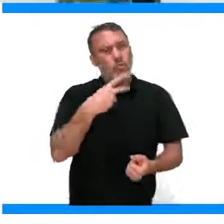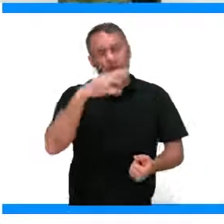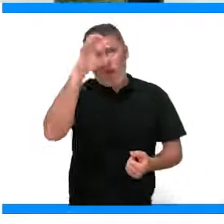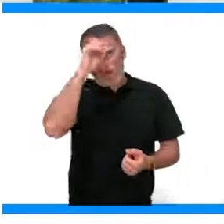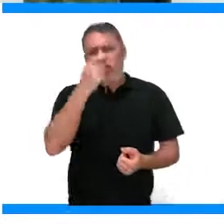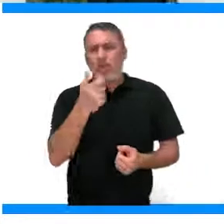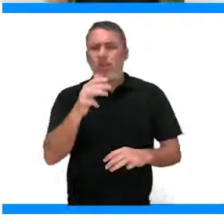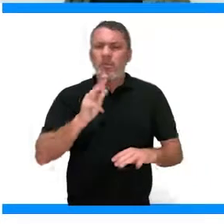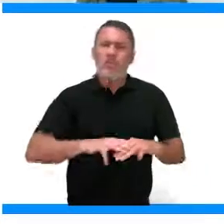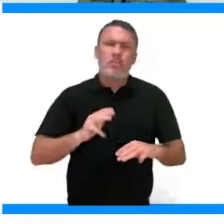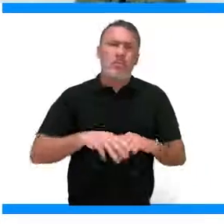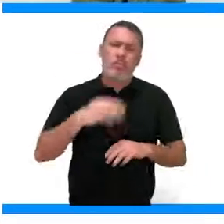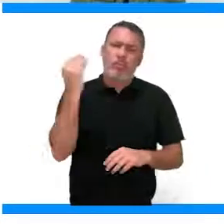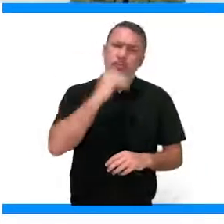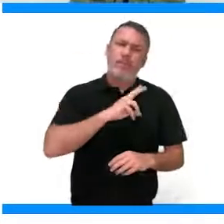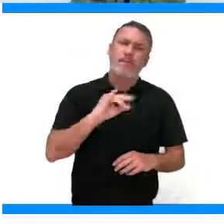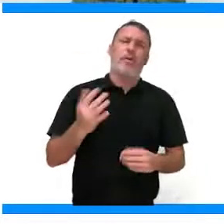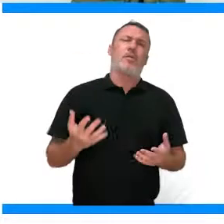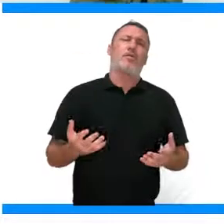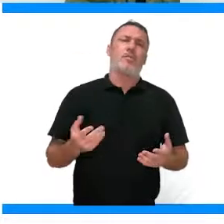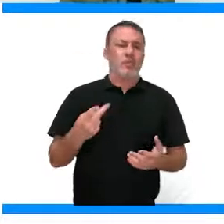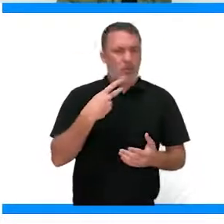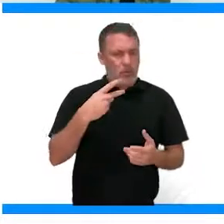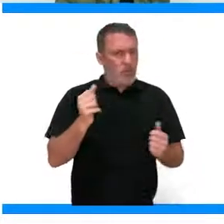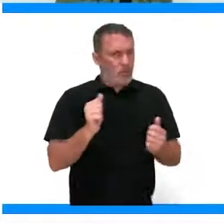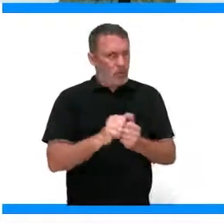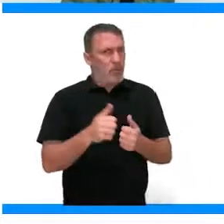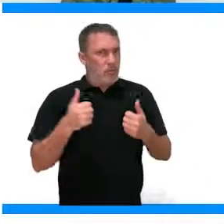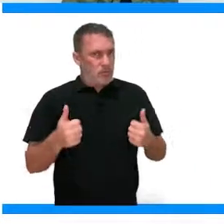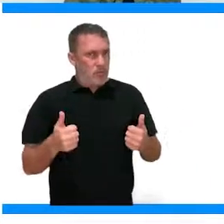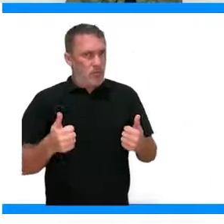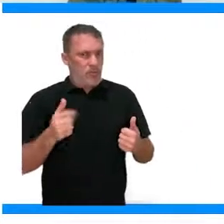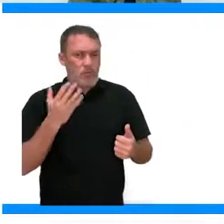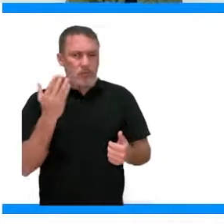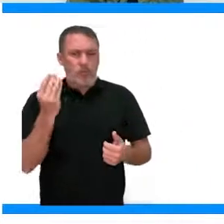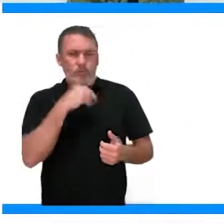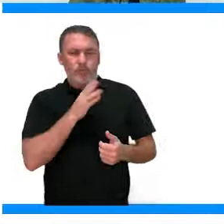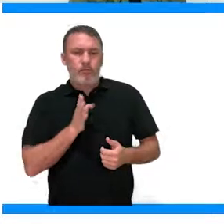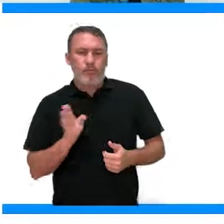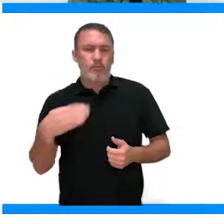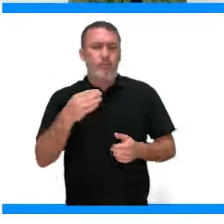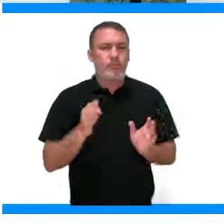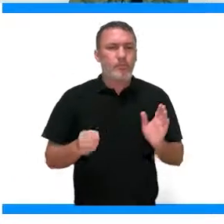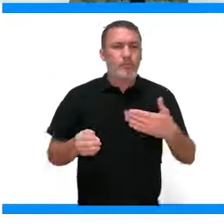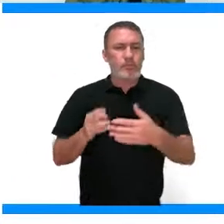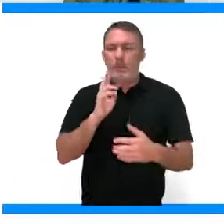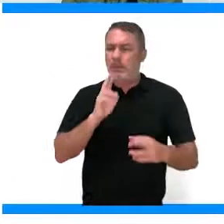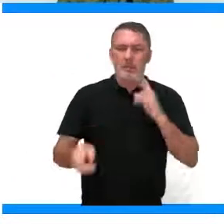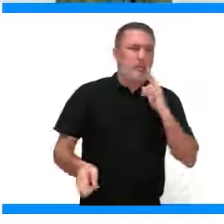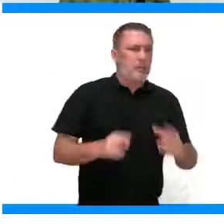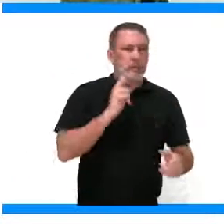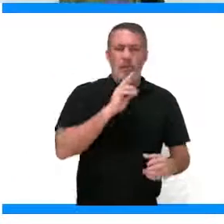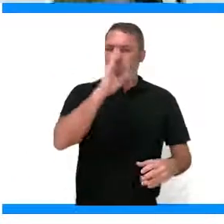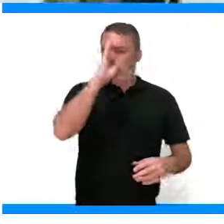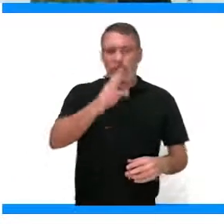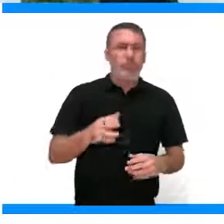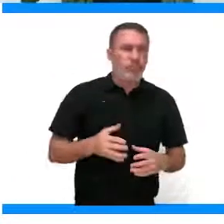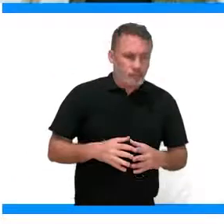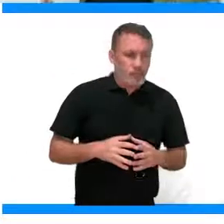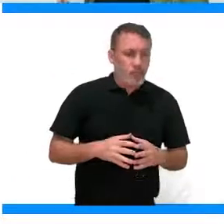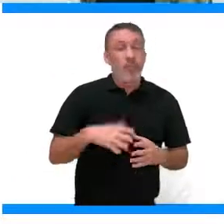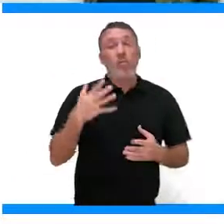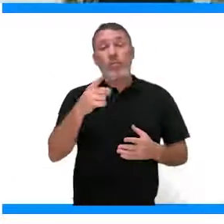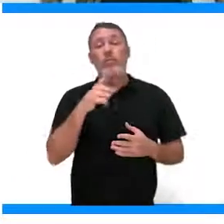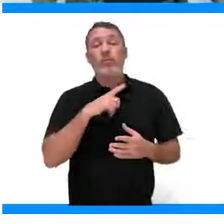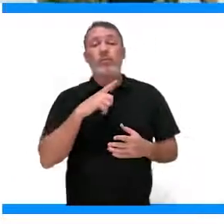vai aprender matemática de modo hacker. Modo hacker ativado. Hack. Cortar caminho, pegar um atalho, aprender mais rápido, de forma direta. Faz